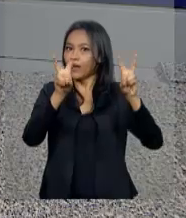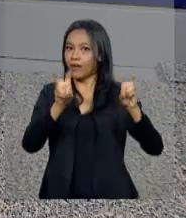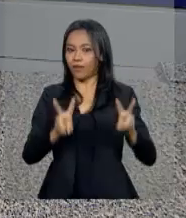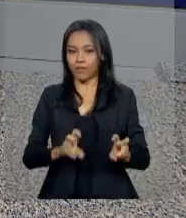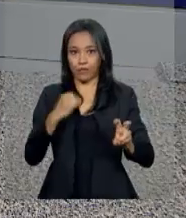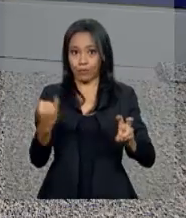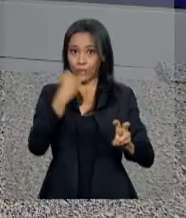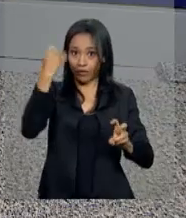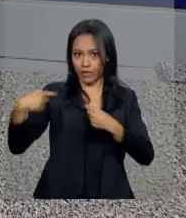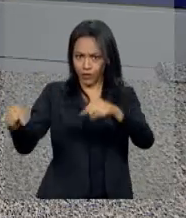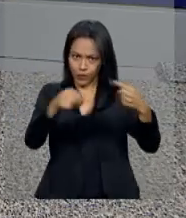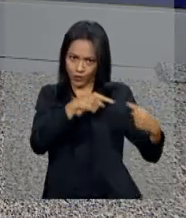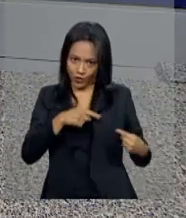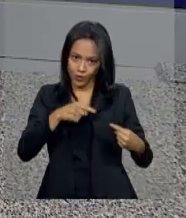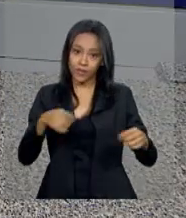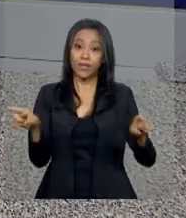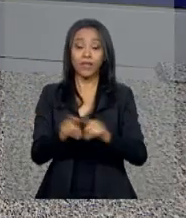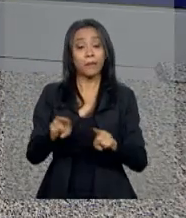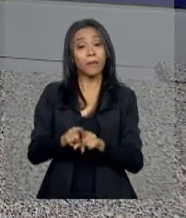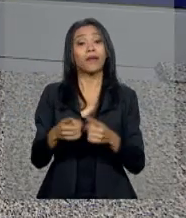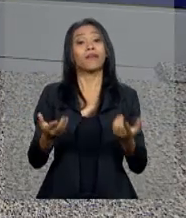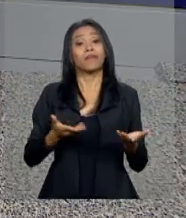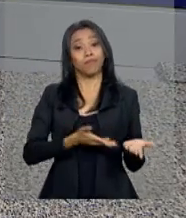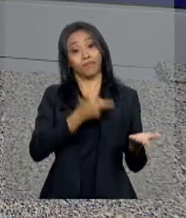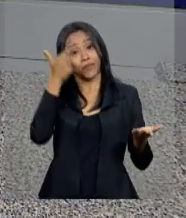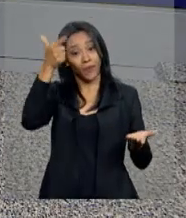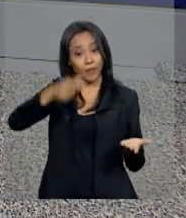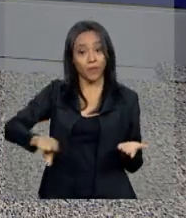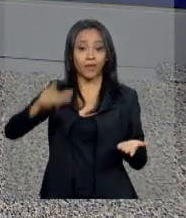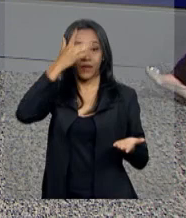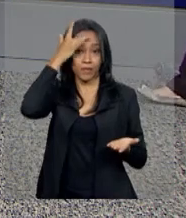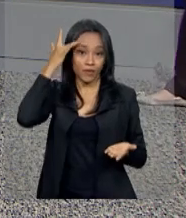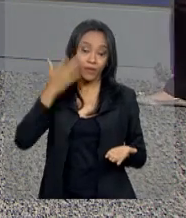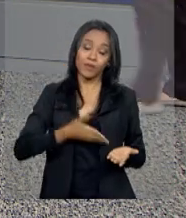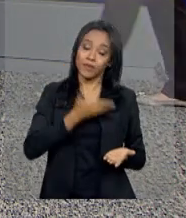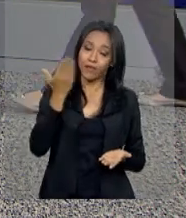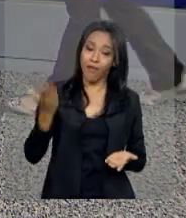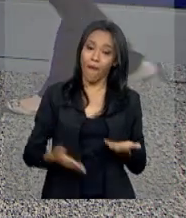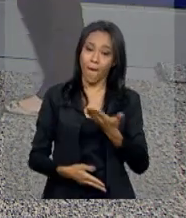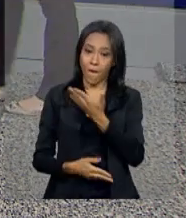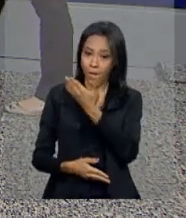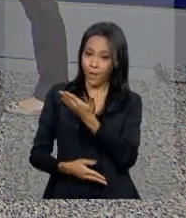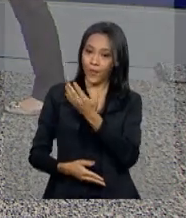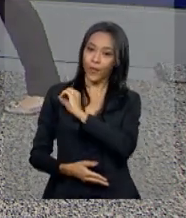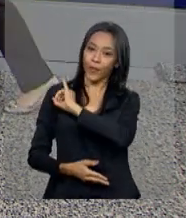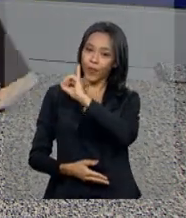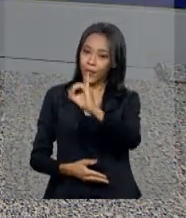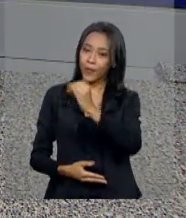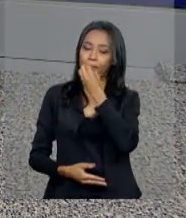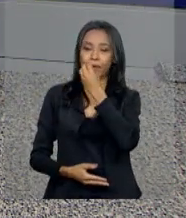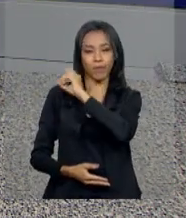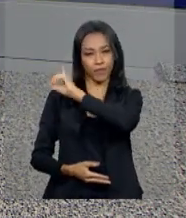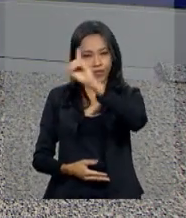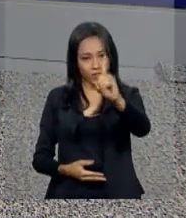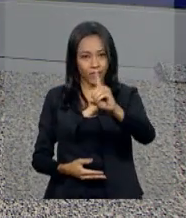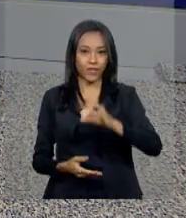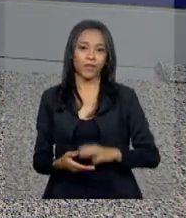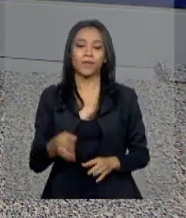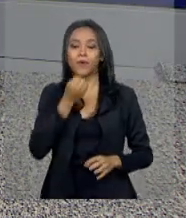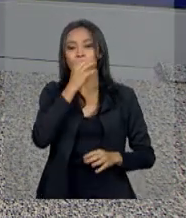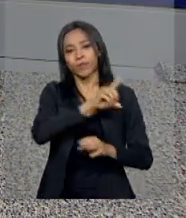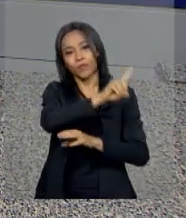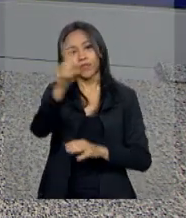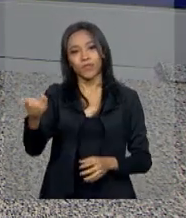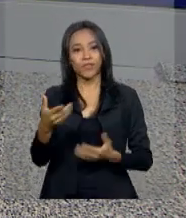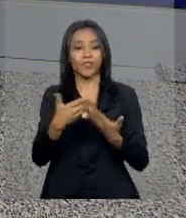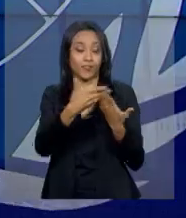ser discutidos. Também com a gente, Thaísa Dias, com a cobertura nas redes sociais. Olá, Thaísa, bom dia. Bom dia, Renata. Bom dia,